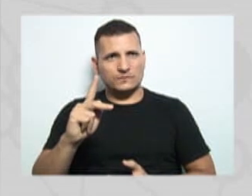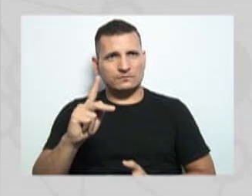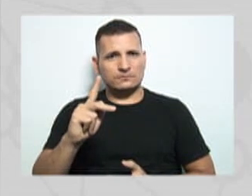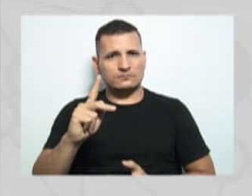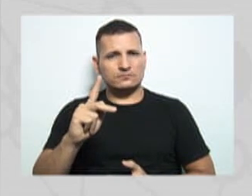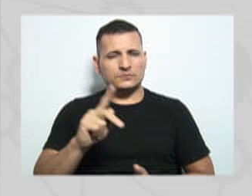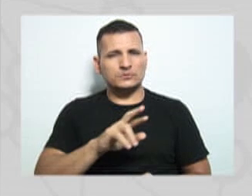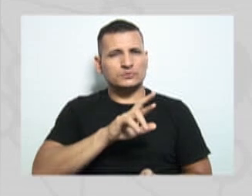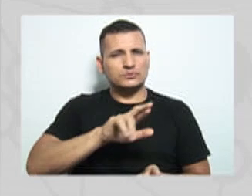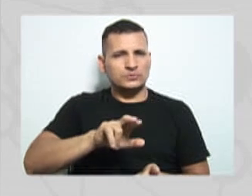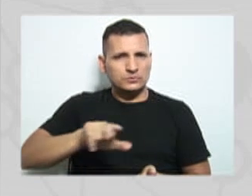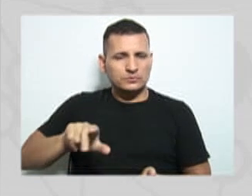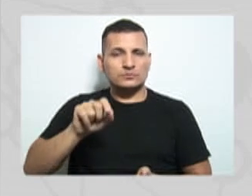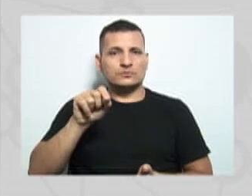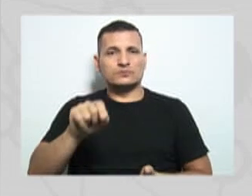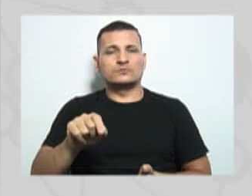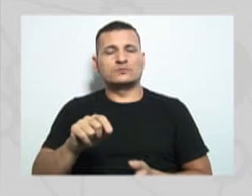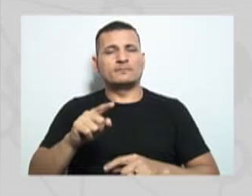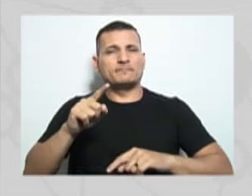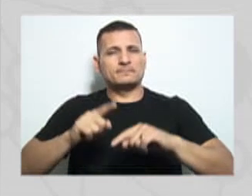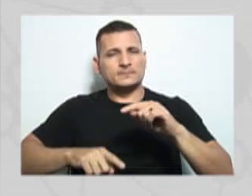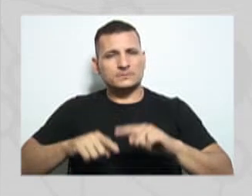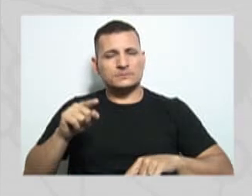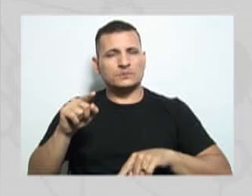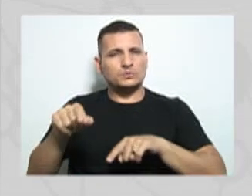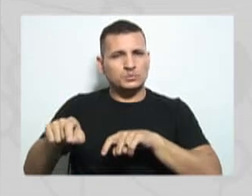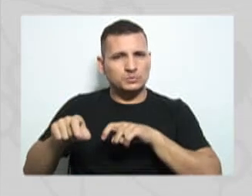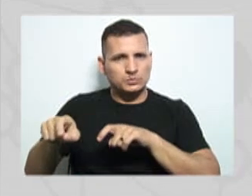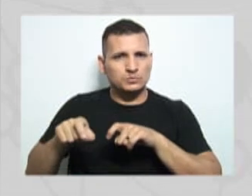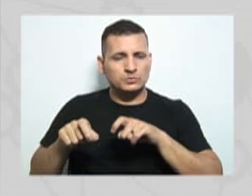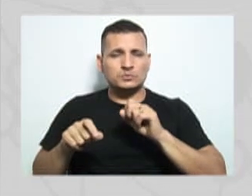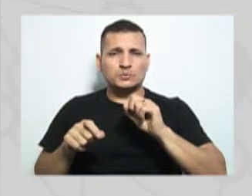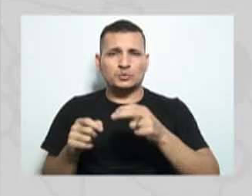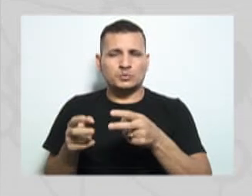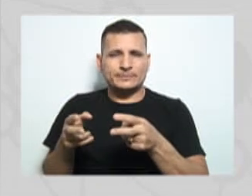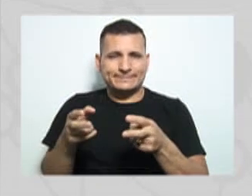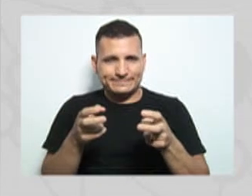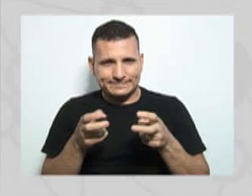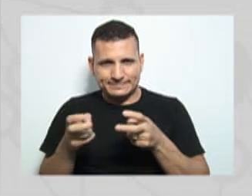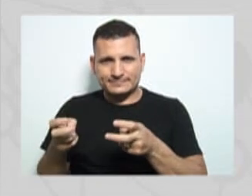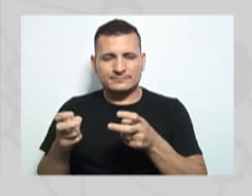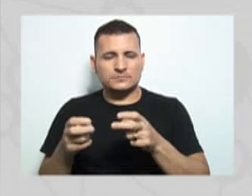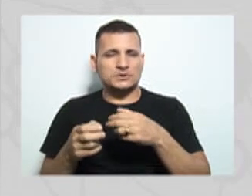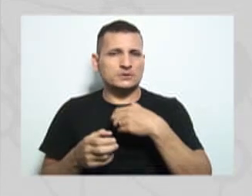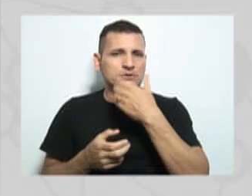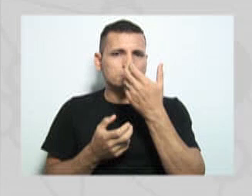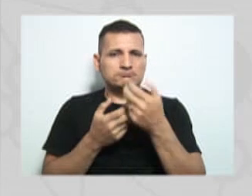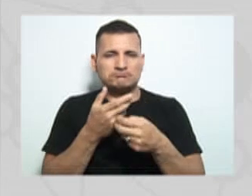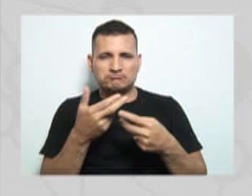de produtos agropecuários extrativistas vegetais.